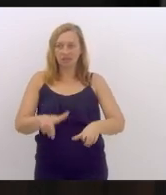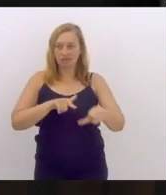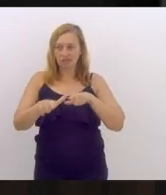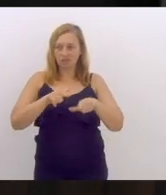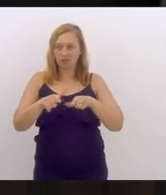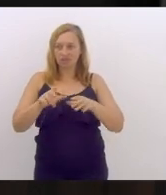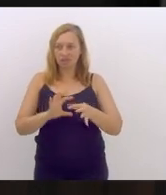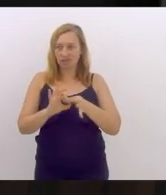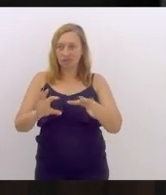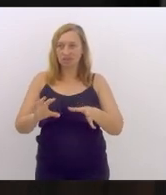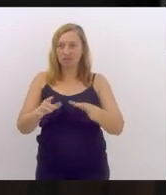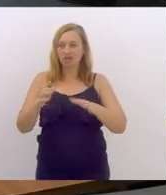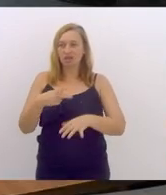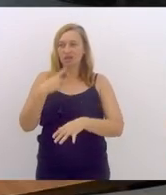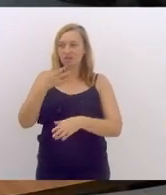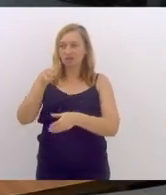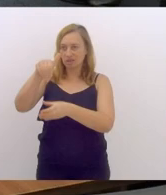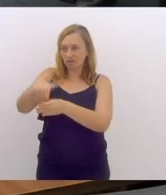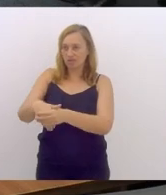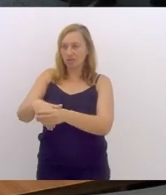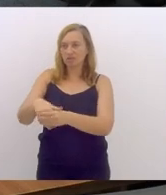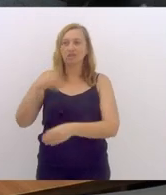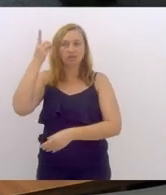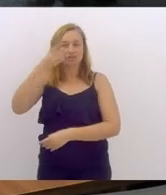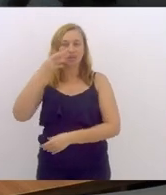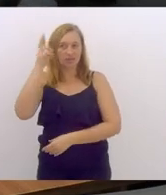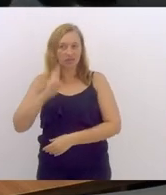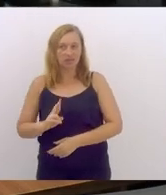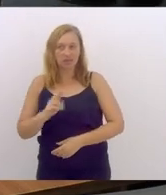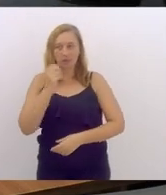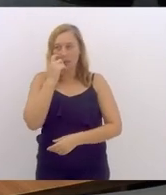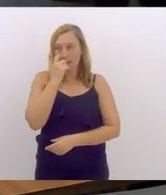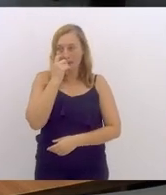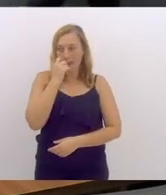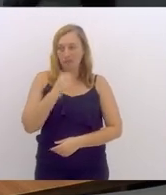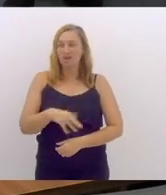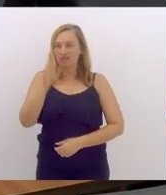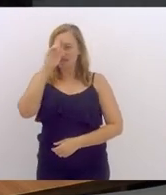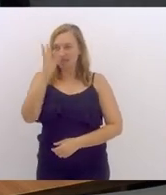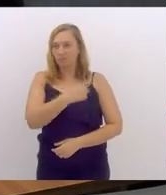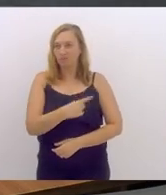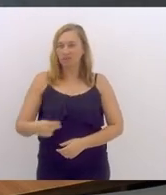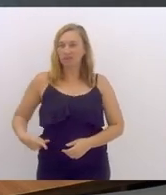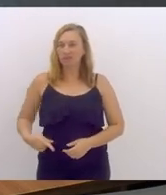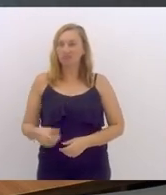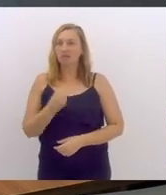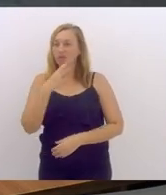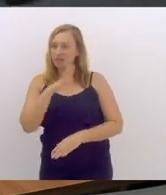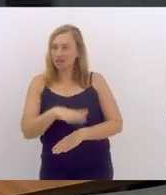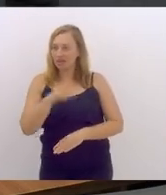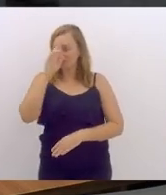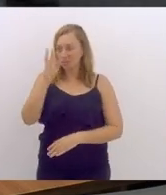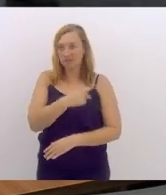passa a palavra para declaração de voto deputada Renata Souza senhor presidente